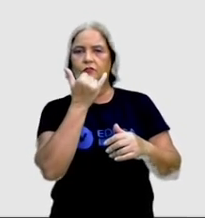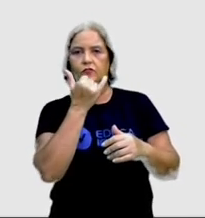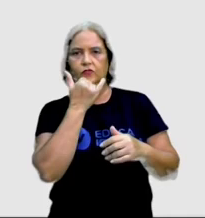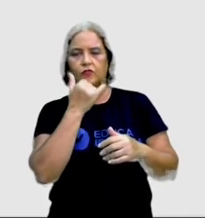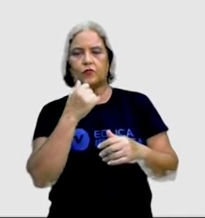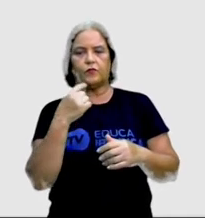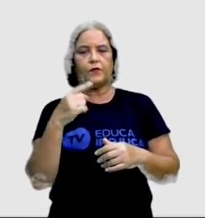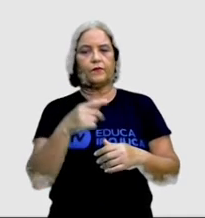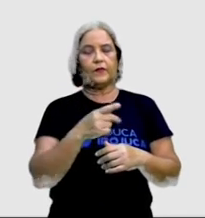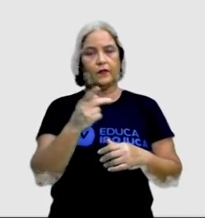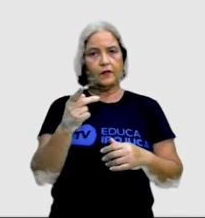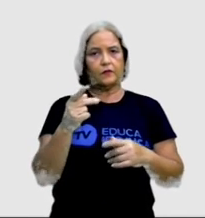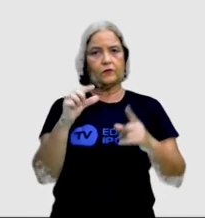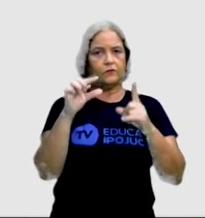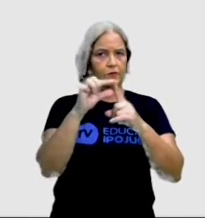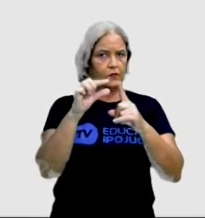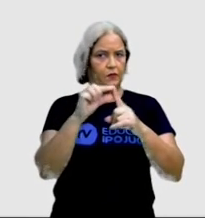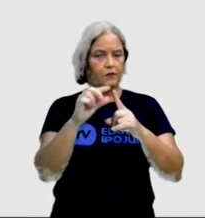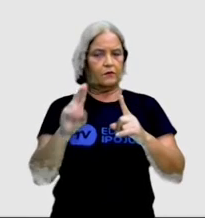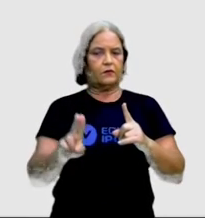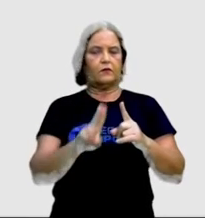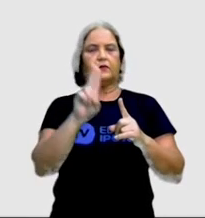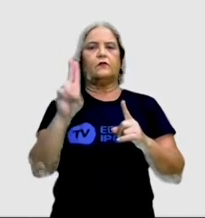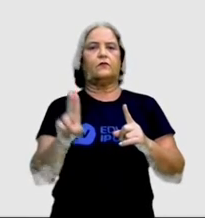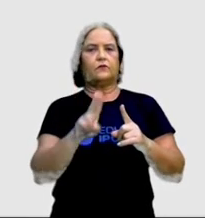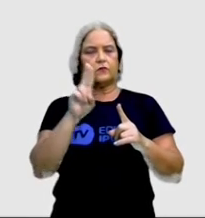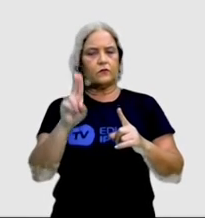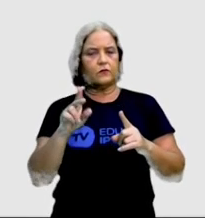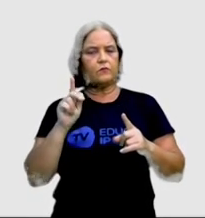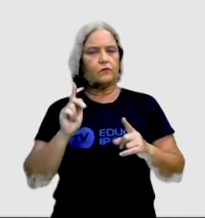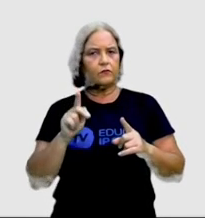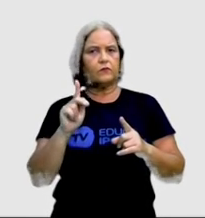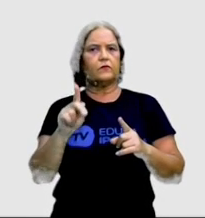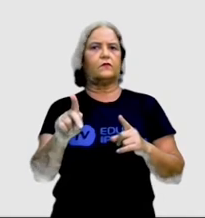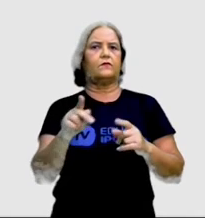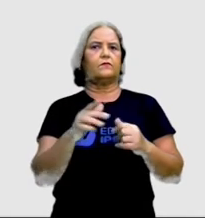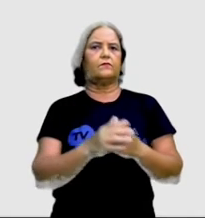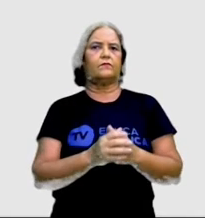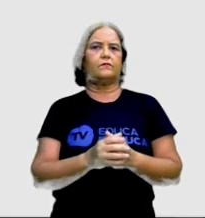são algumas palavras que nós usamos constantemente.